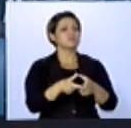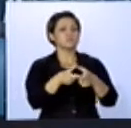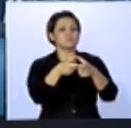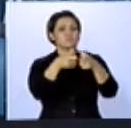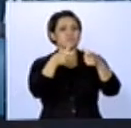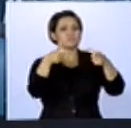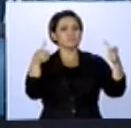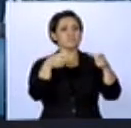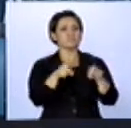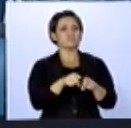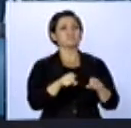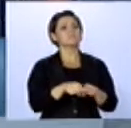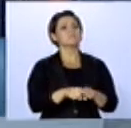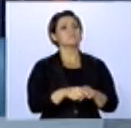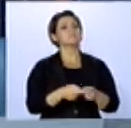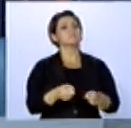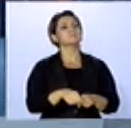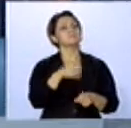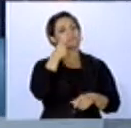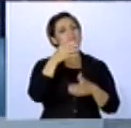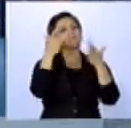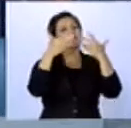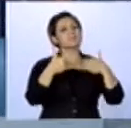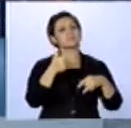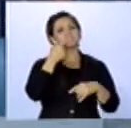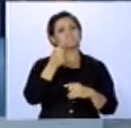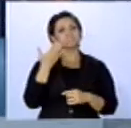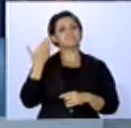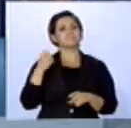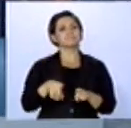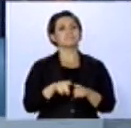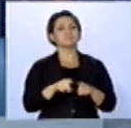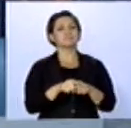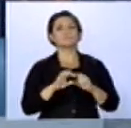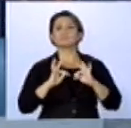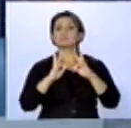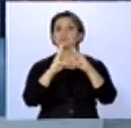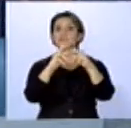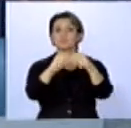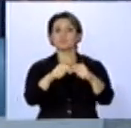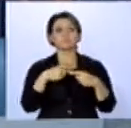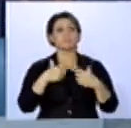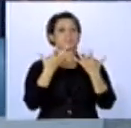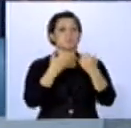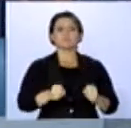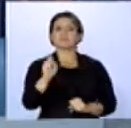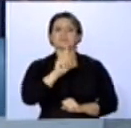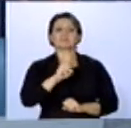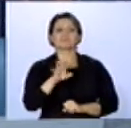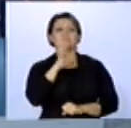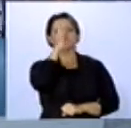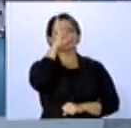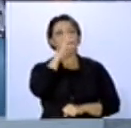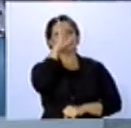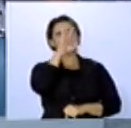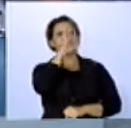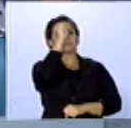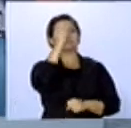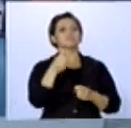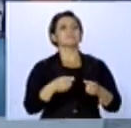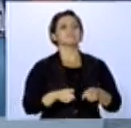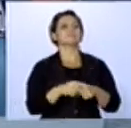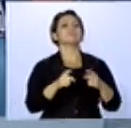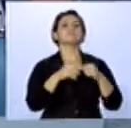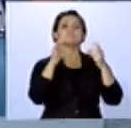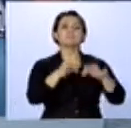exponencialmente como também muito bendito recentemente aqui a níveis e inaceitáveis é preciso estabelecer sim